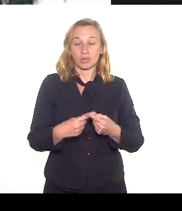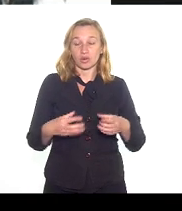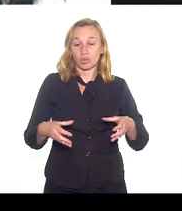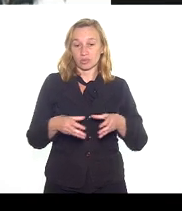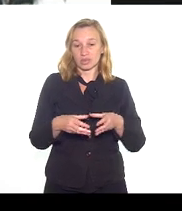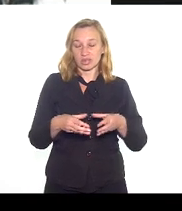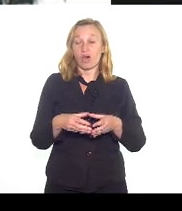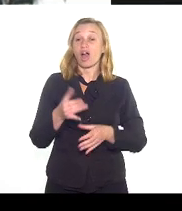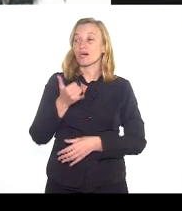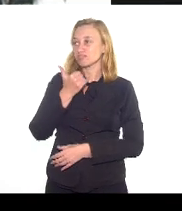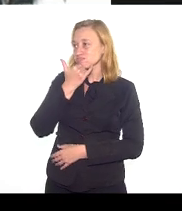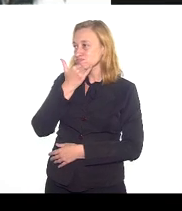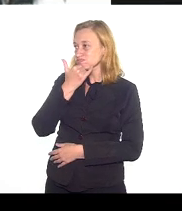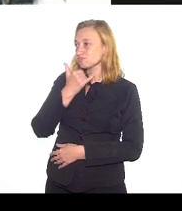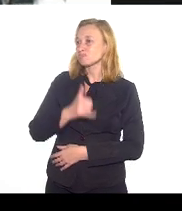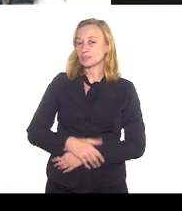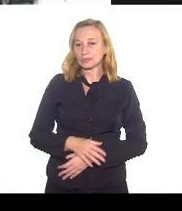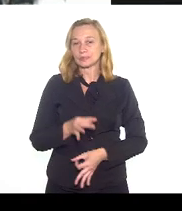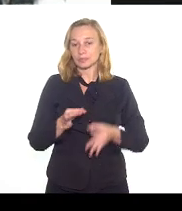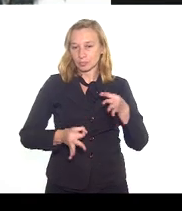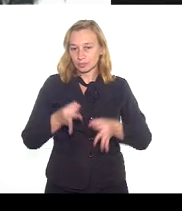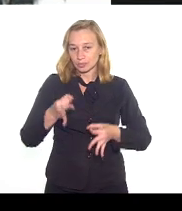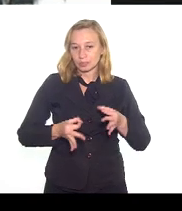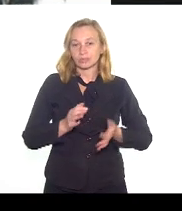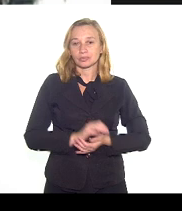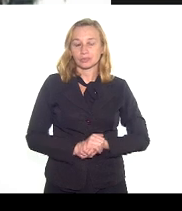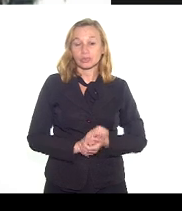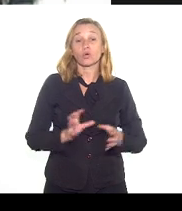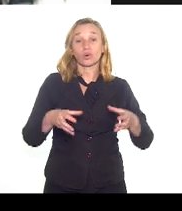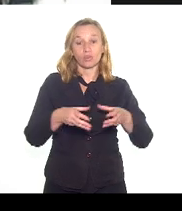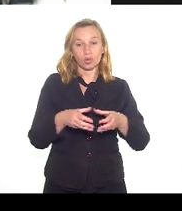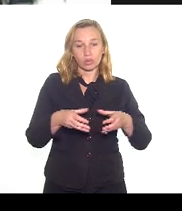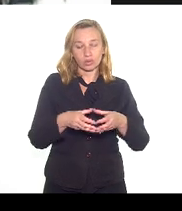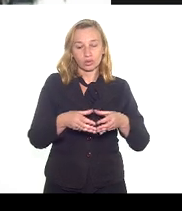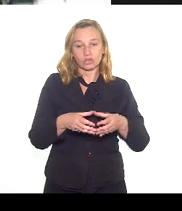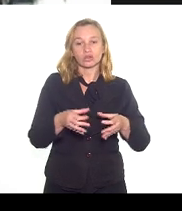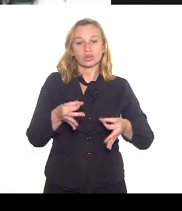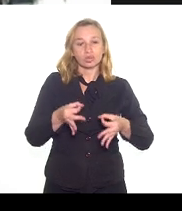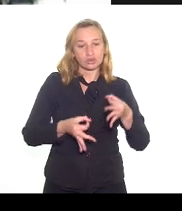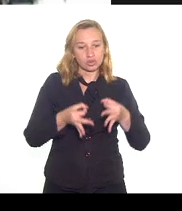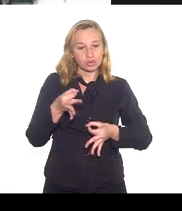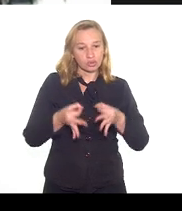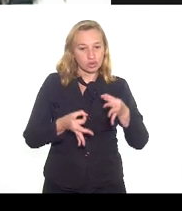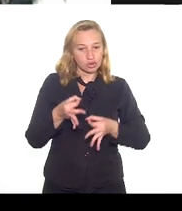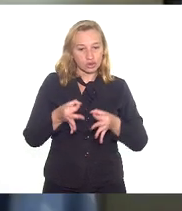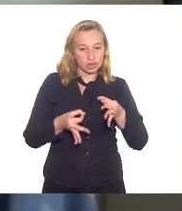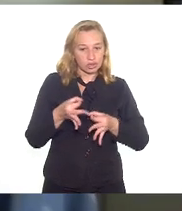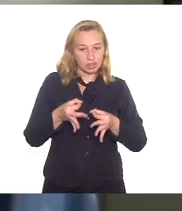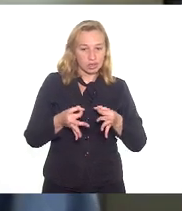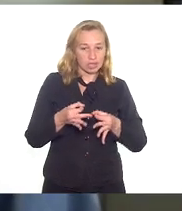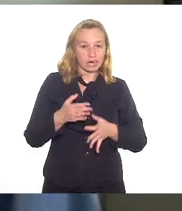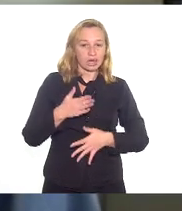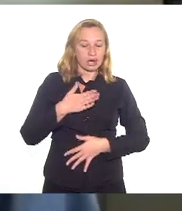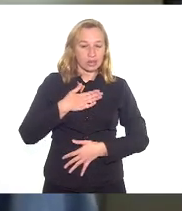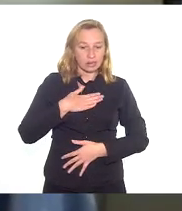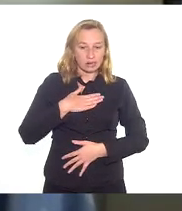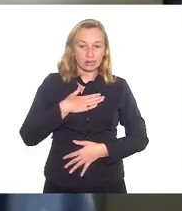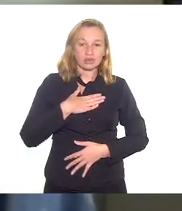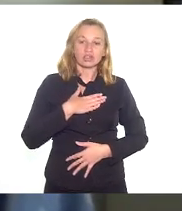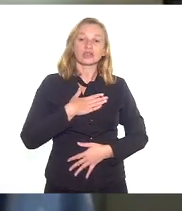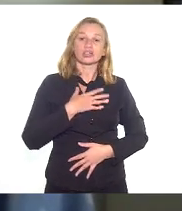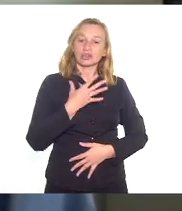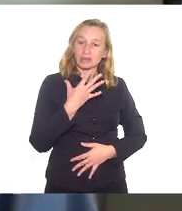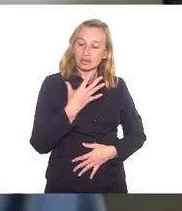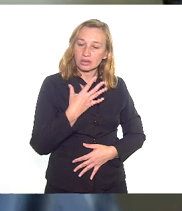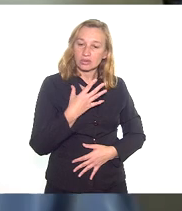perdão. É de justiça. Pela Comissão de Constituição e Justiça, meu parecer é, sem